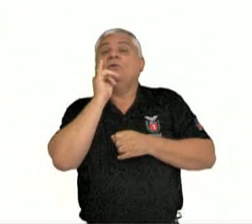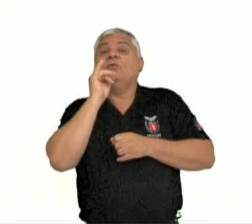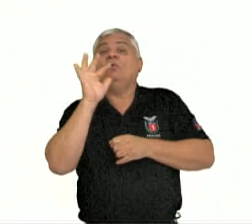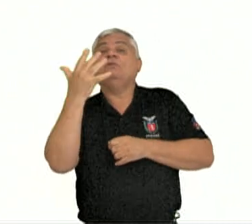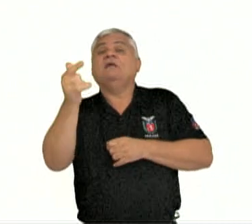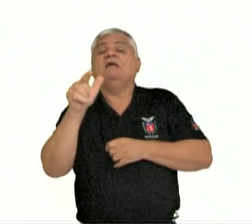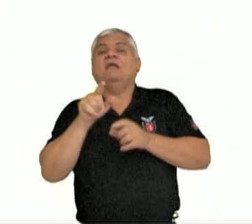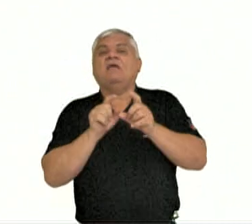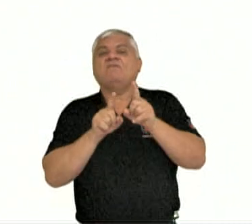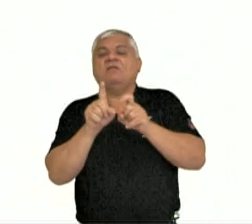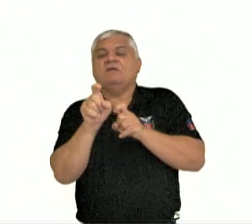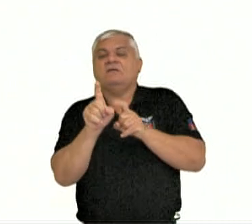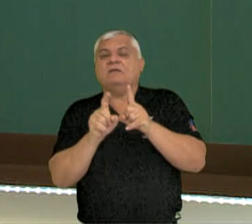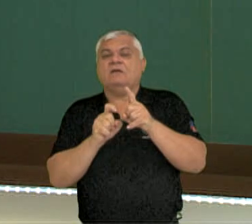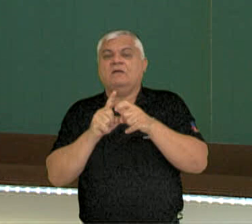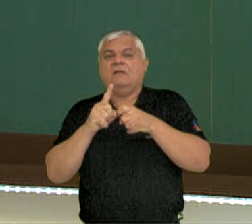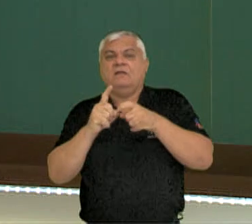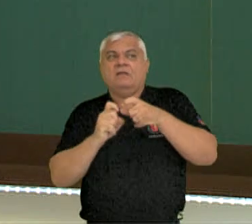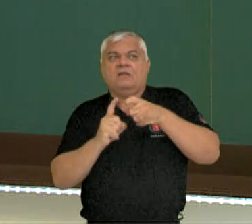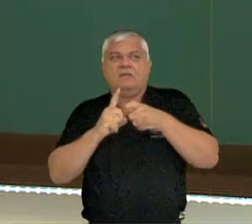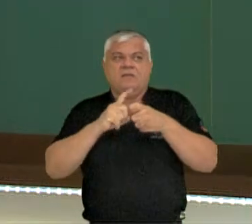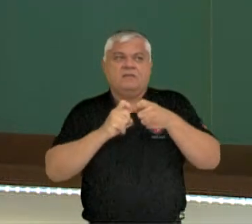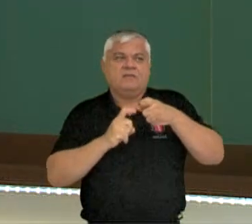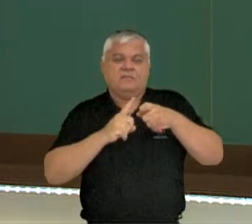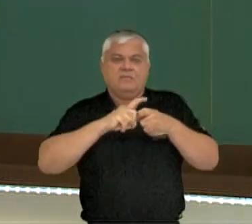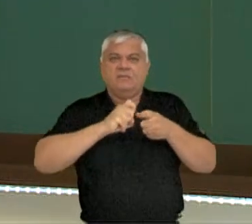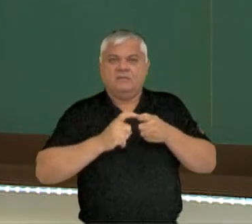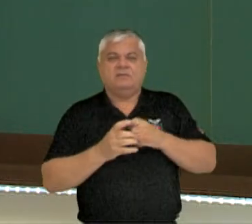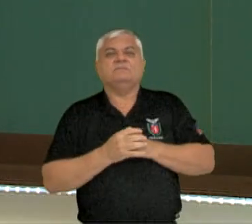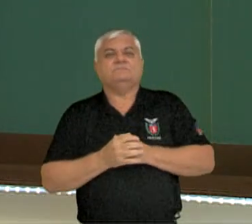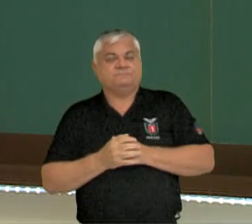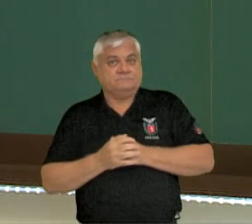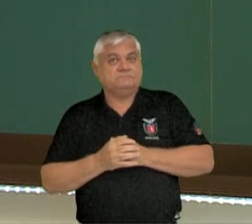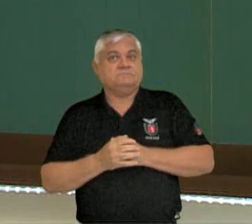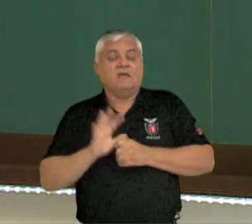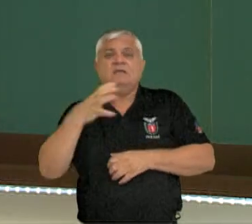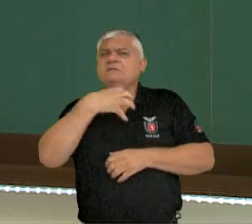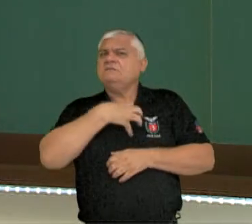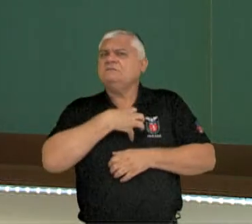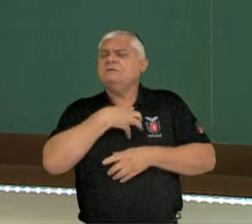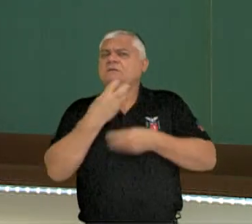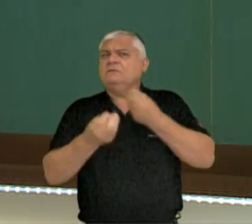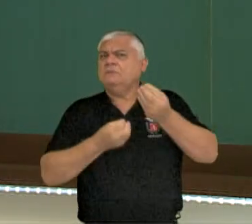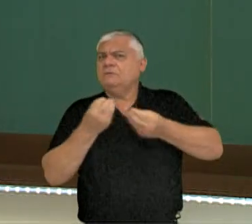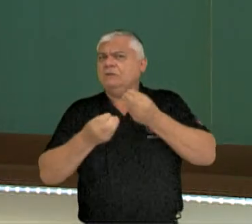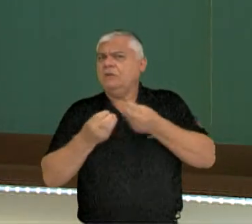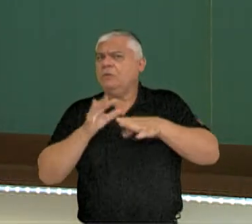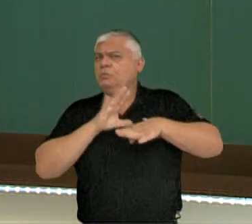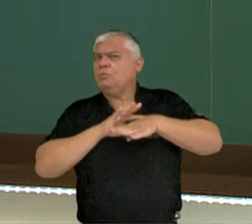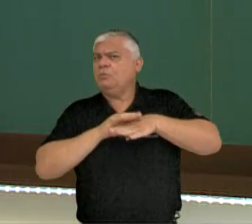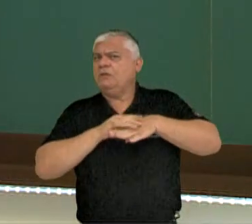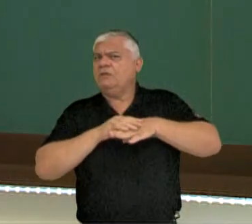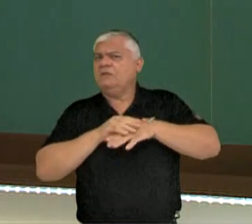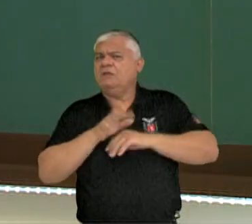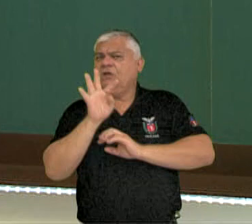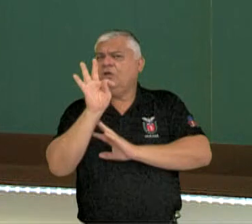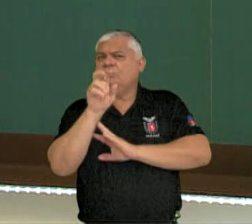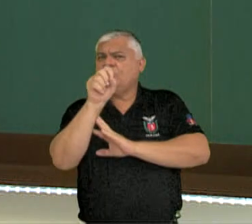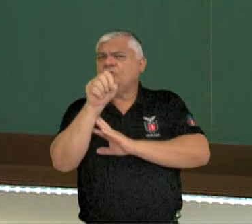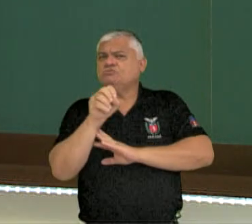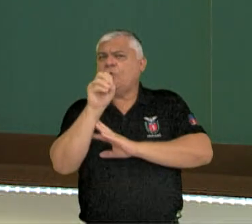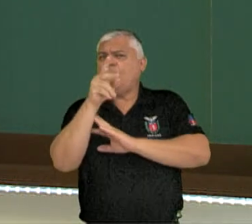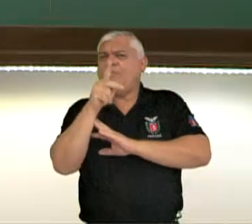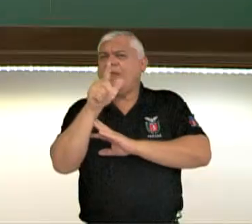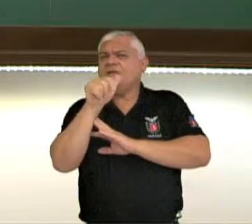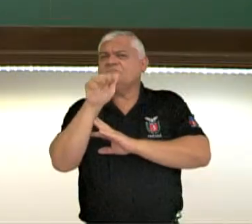por flexões, né, então ele realiza esse movimento. Sintomas, então, da toxoplasmose, praticamente